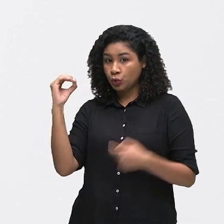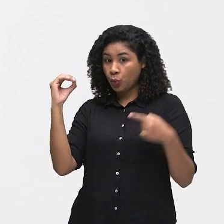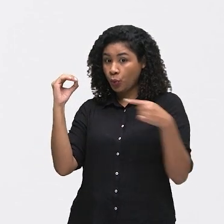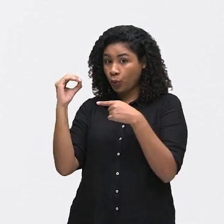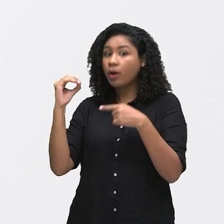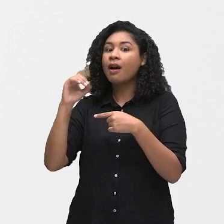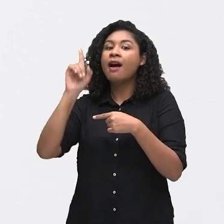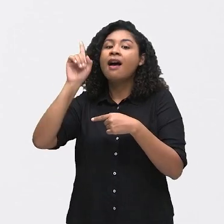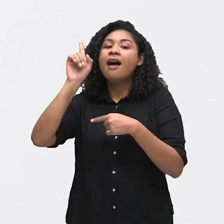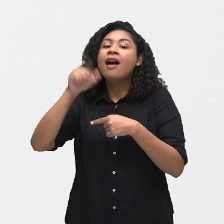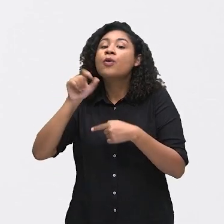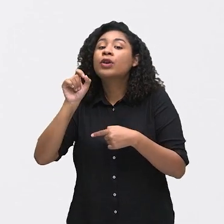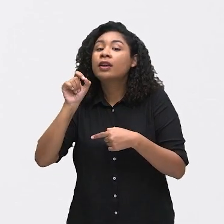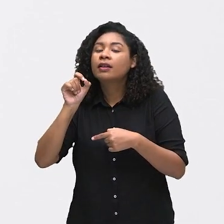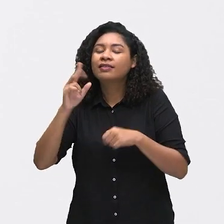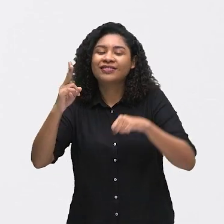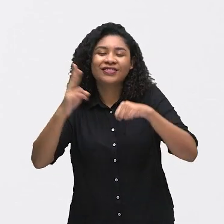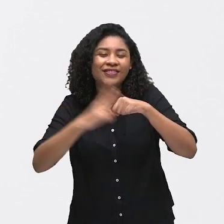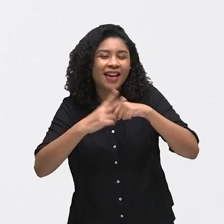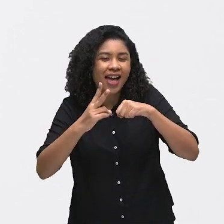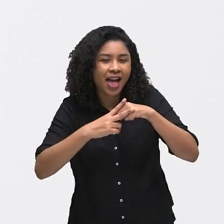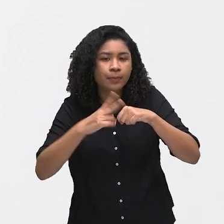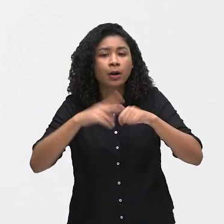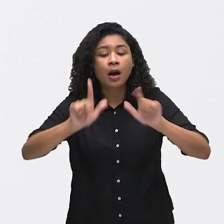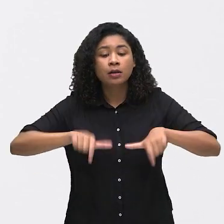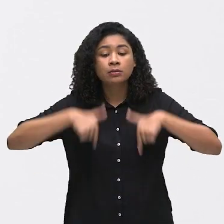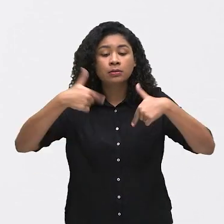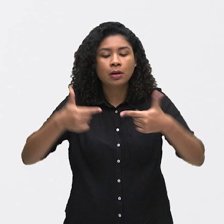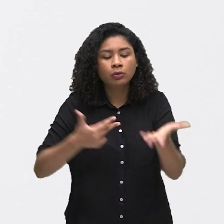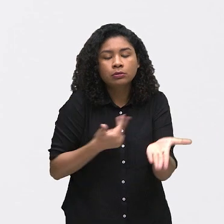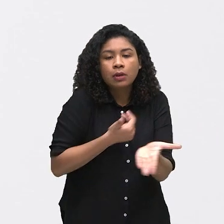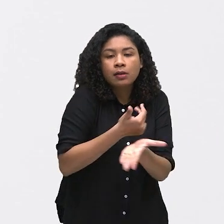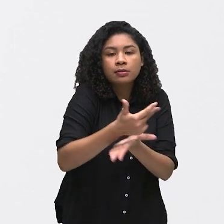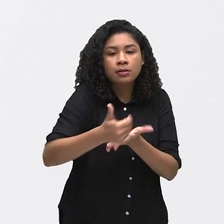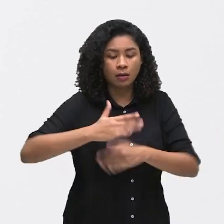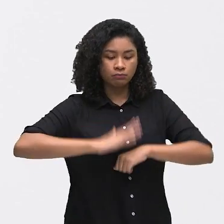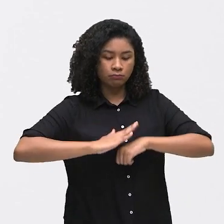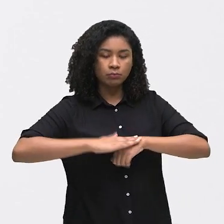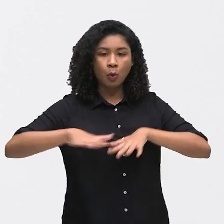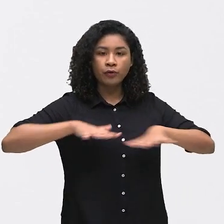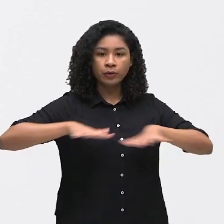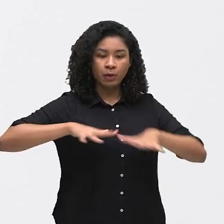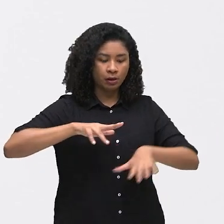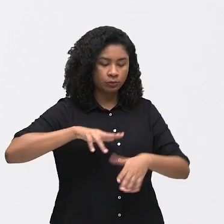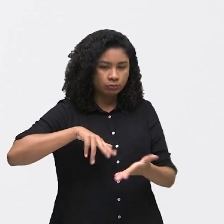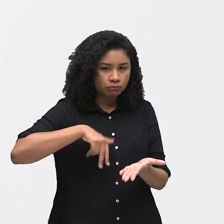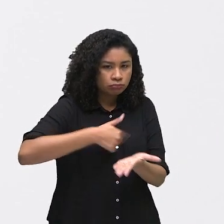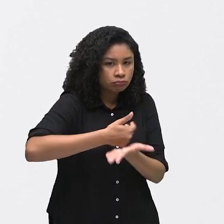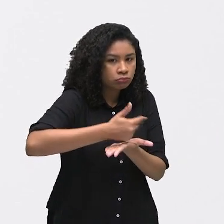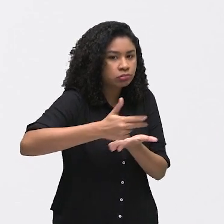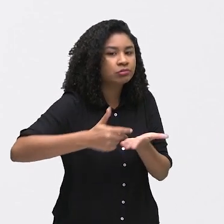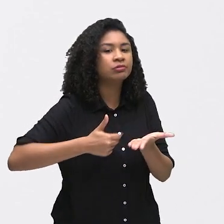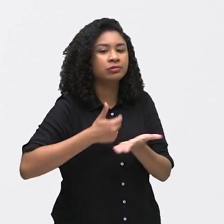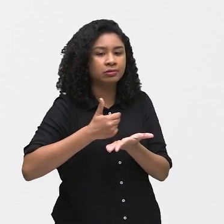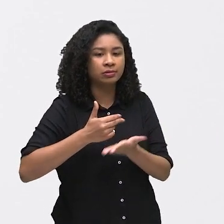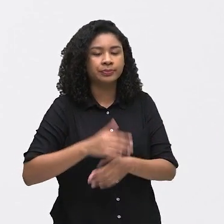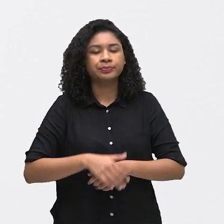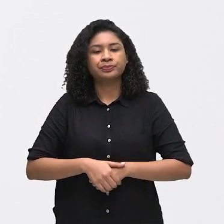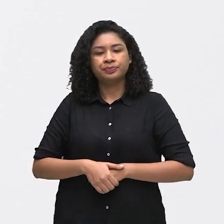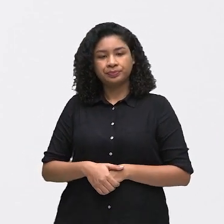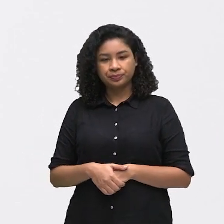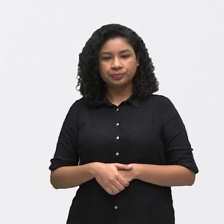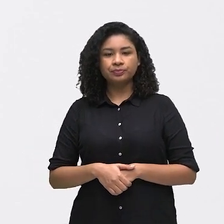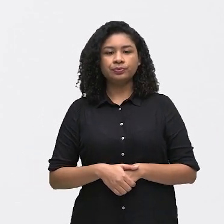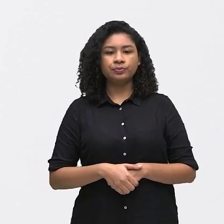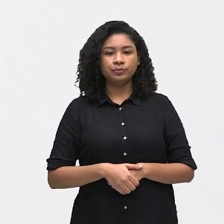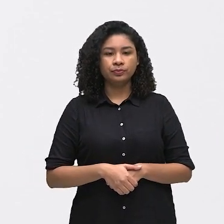ação de desenhar. Existe essa palavra como substantivo, mas aqui ela é verbo. E com 5 ou 6 retas, é